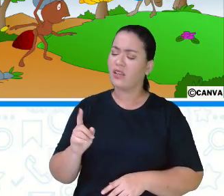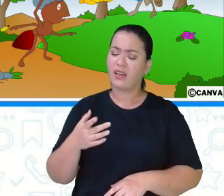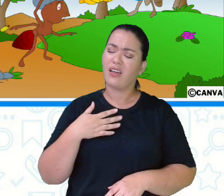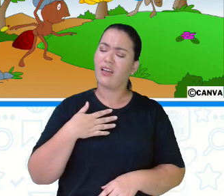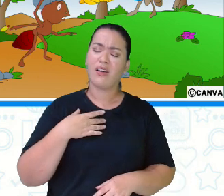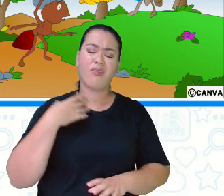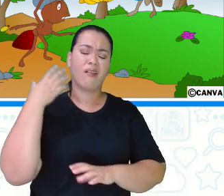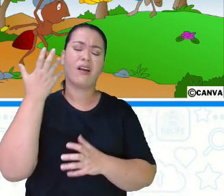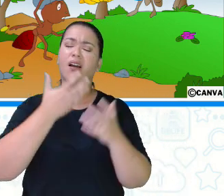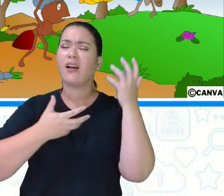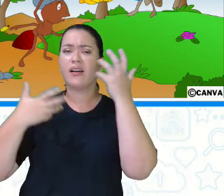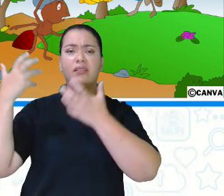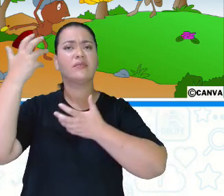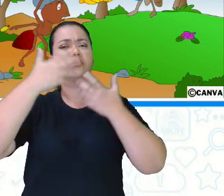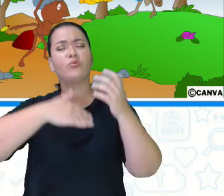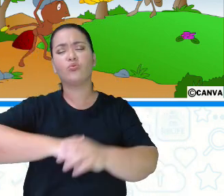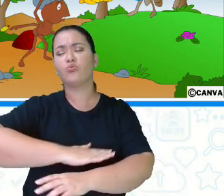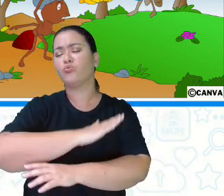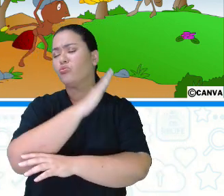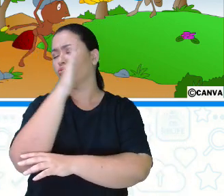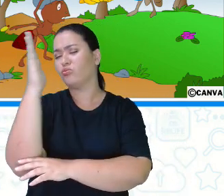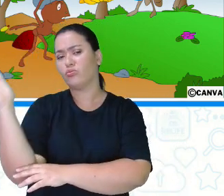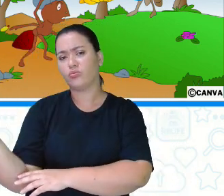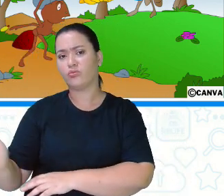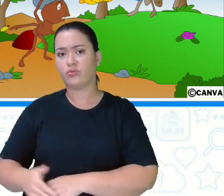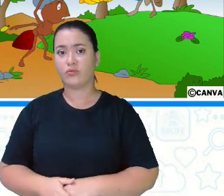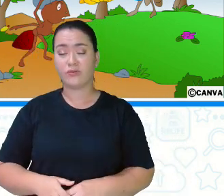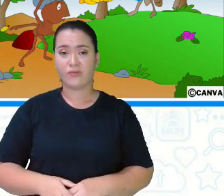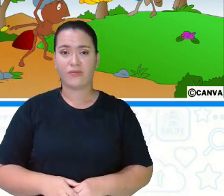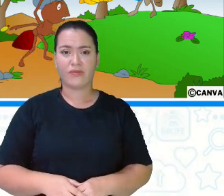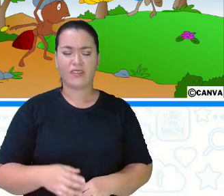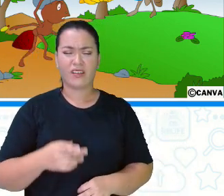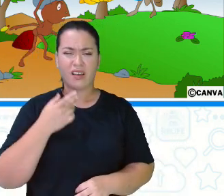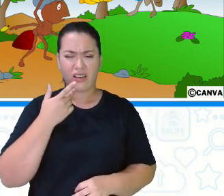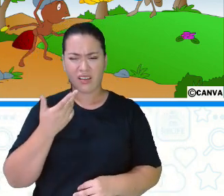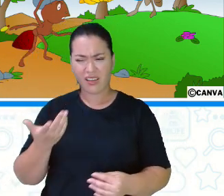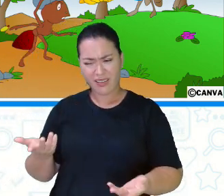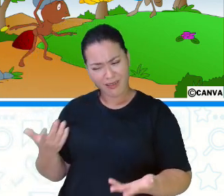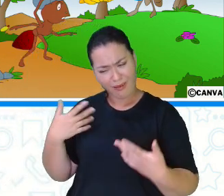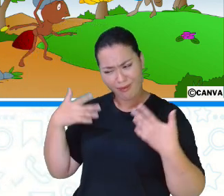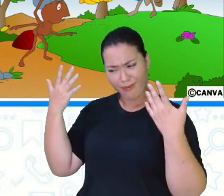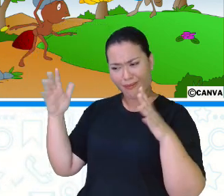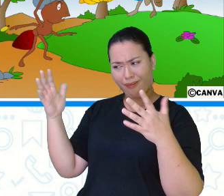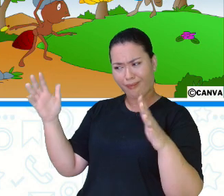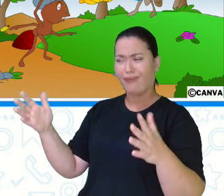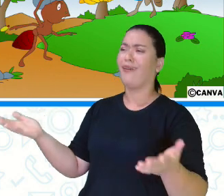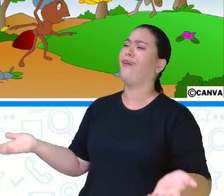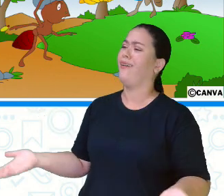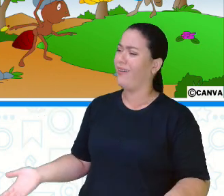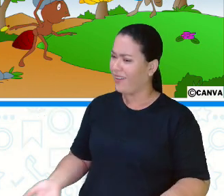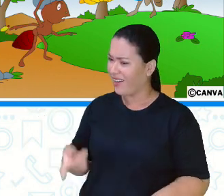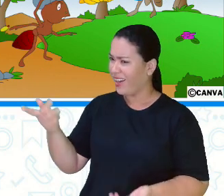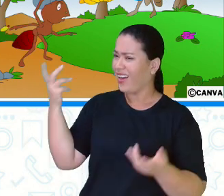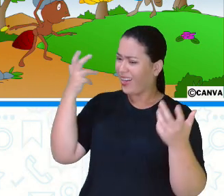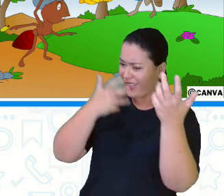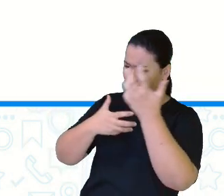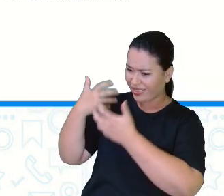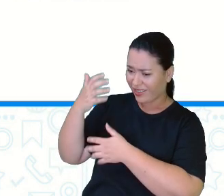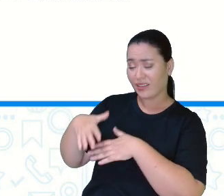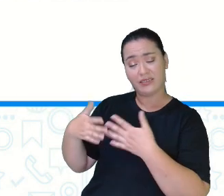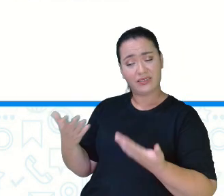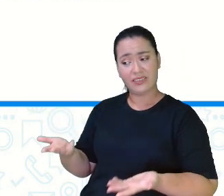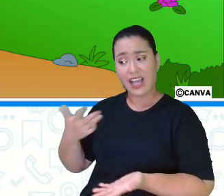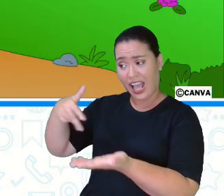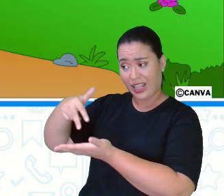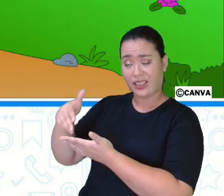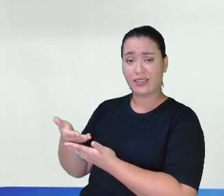cantava, noite e dia a toda hora. Ó, bravo, torna a formiga, cantavas, pois